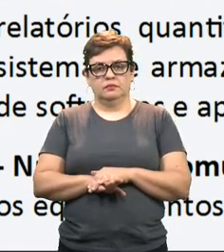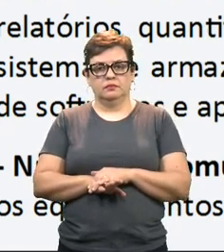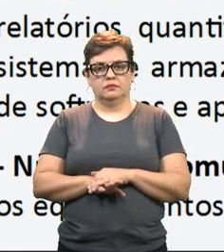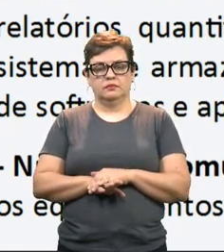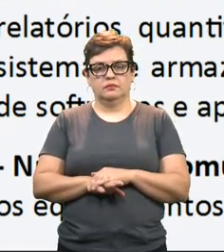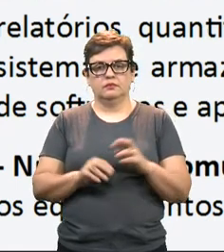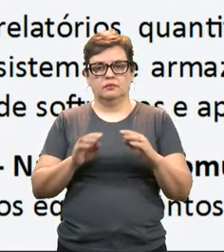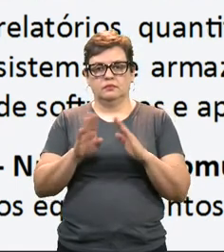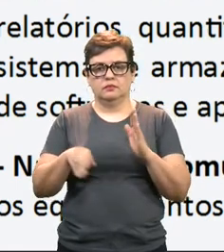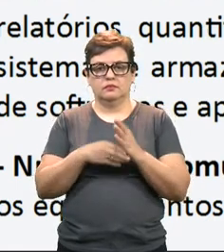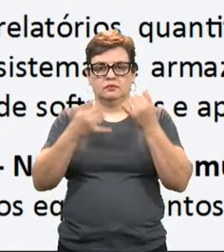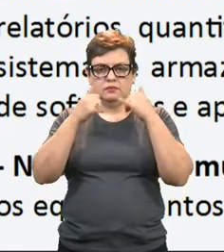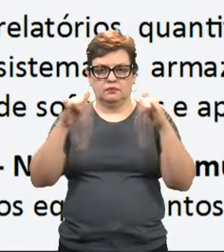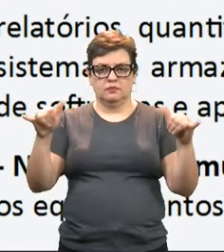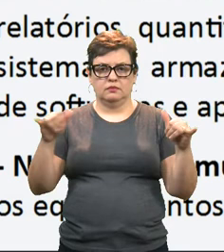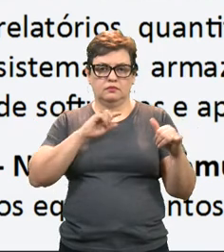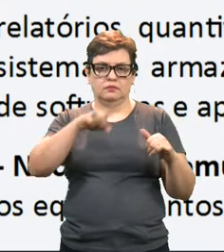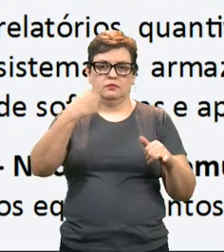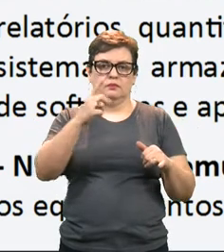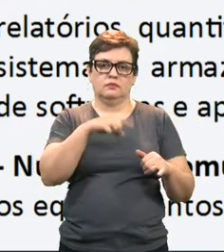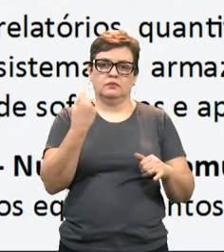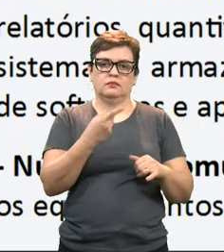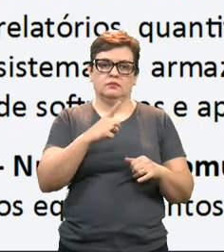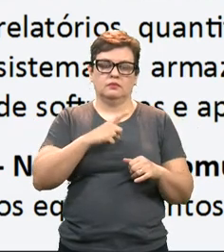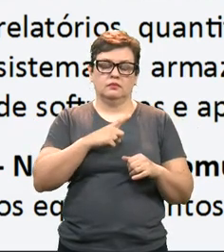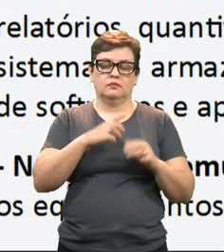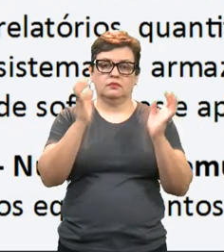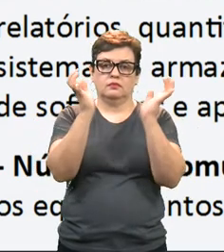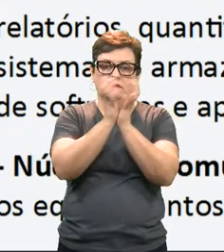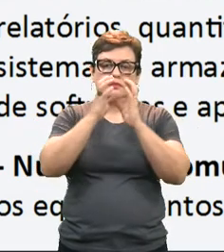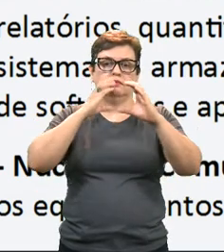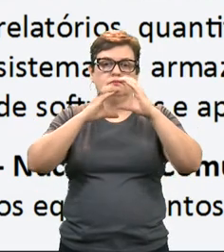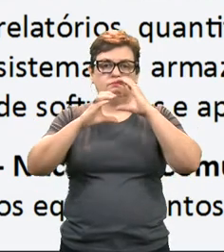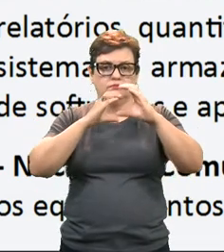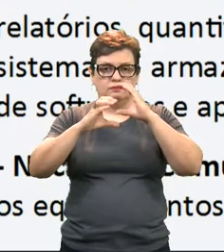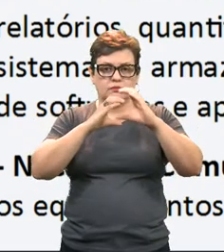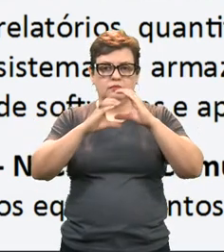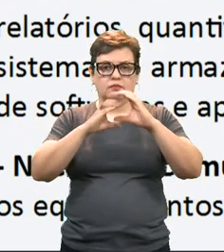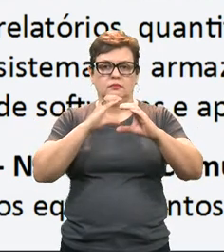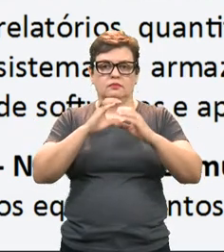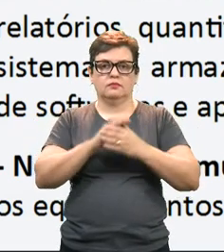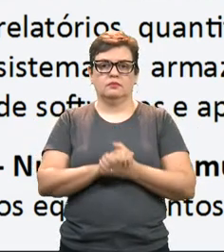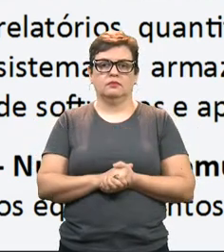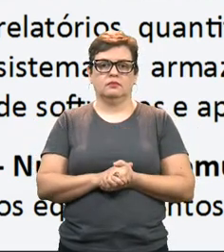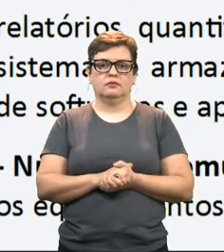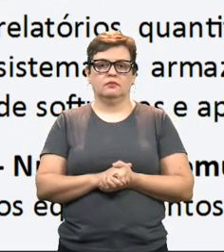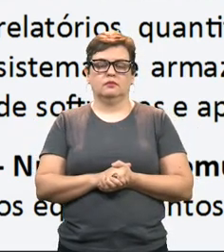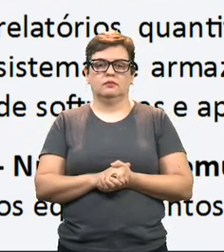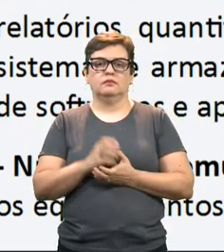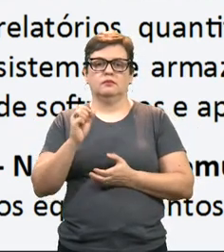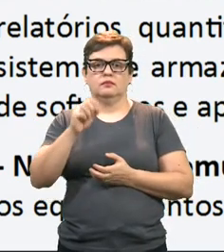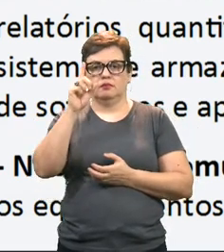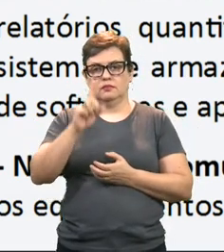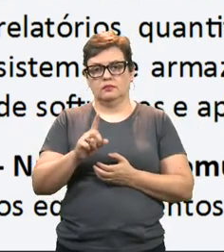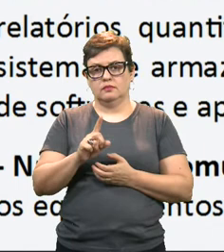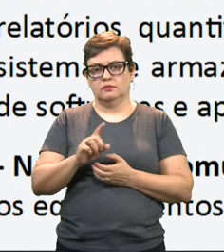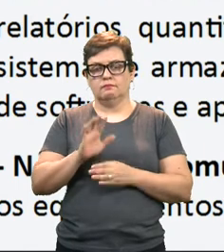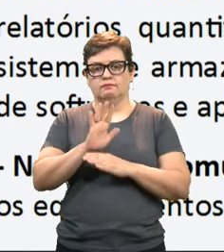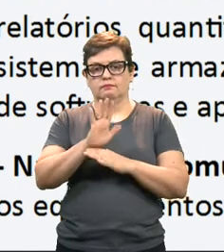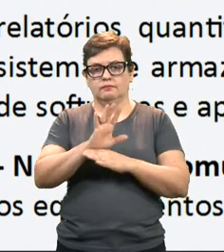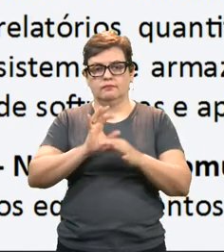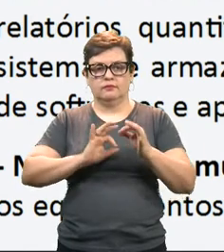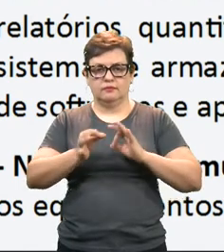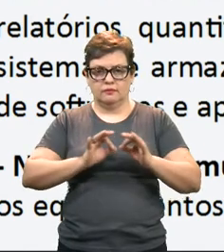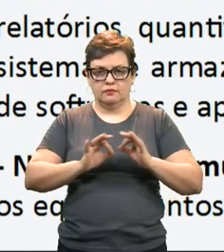dados. Depois, nós temos o núcleo de comunicação, cujo objetivo é subsidiar,